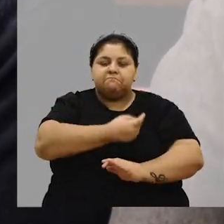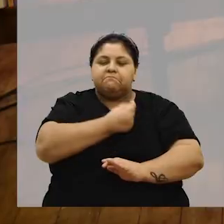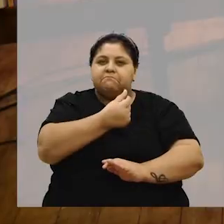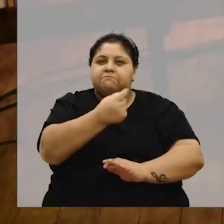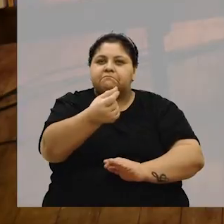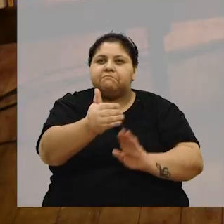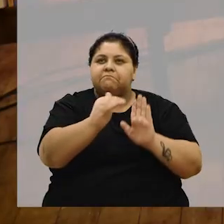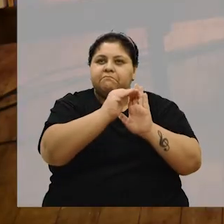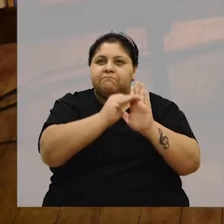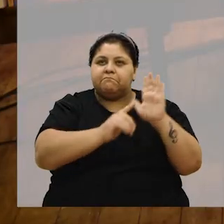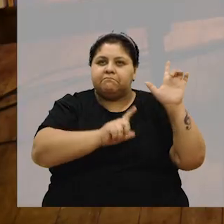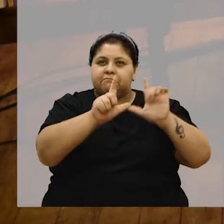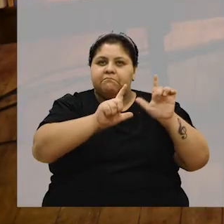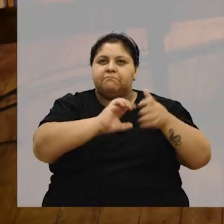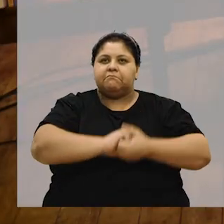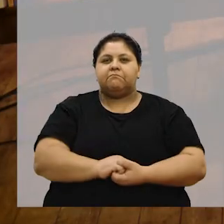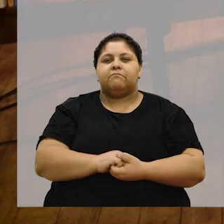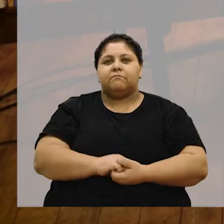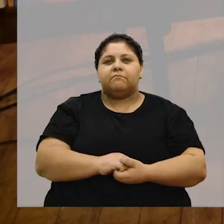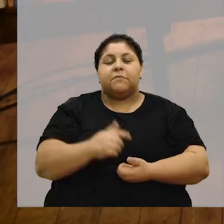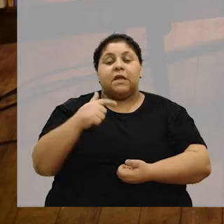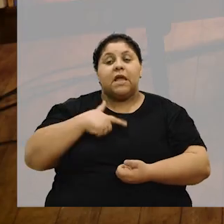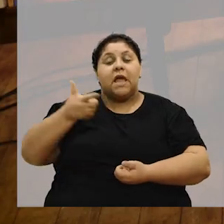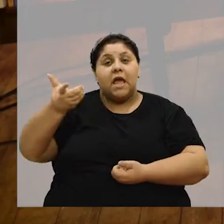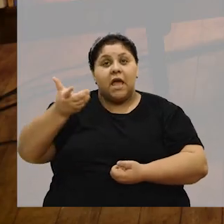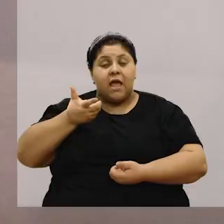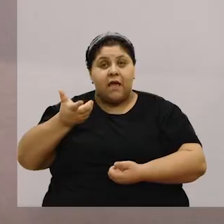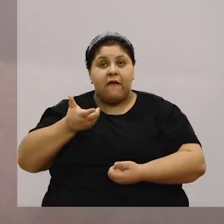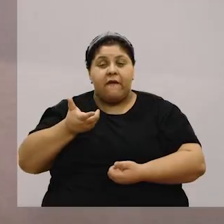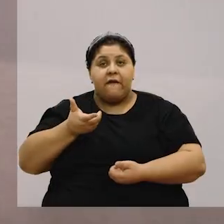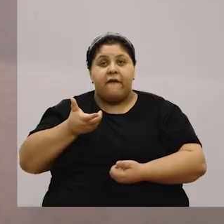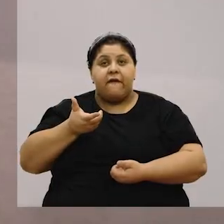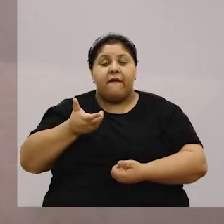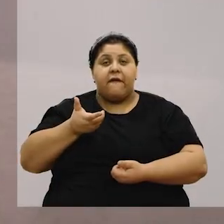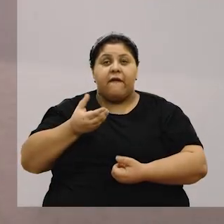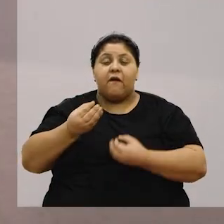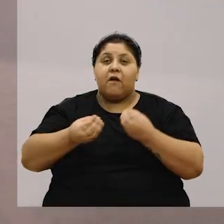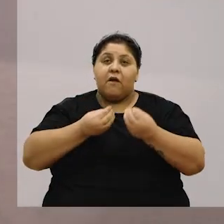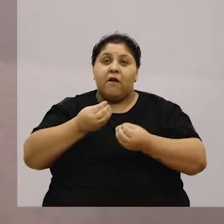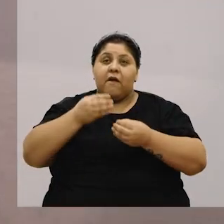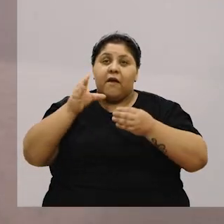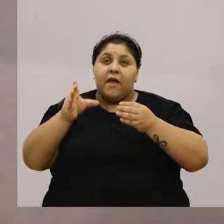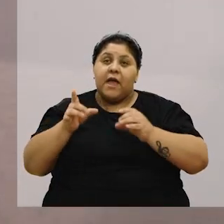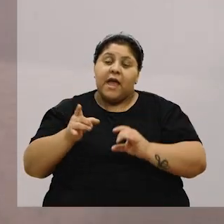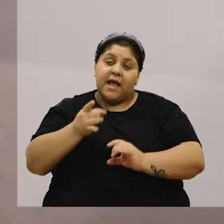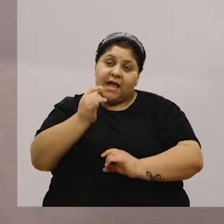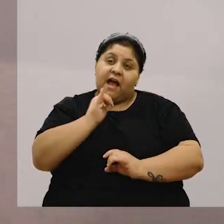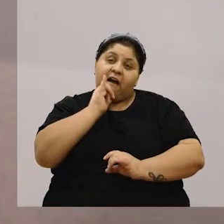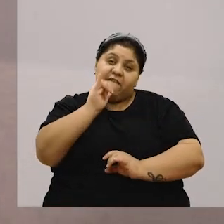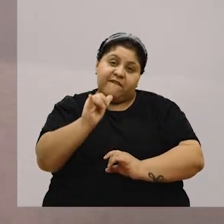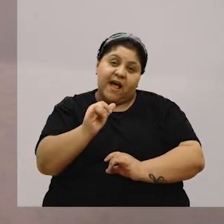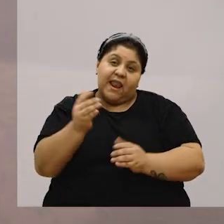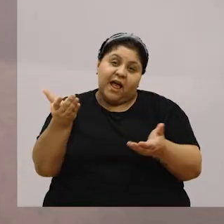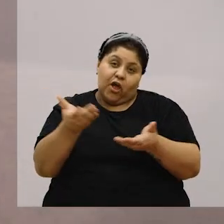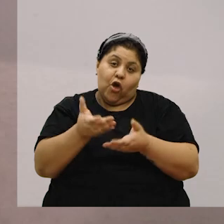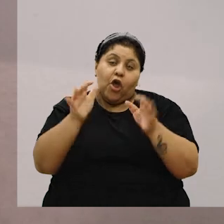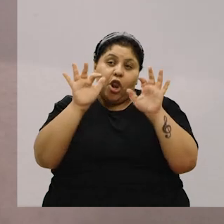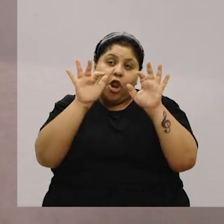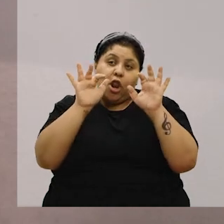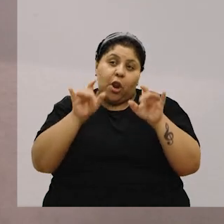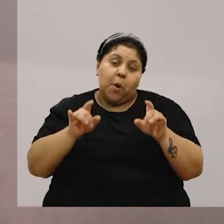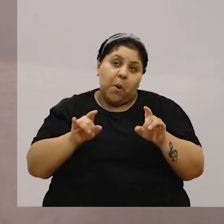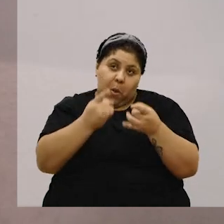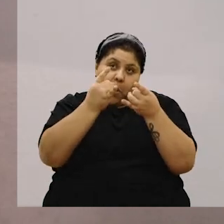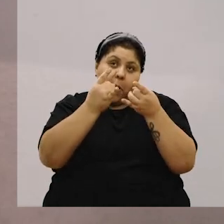Então, vida longa ao programa. Eu queria tomar, então, as considerações de vocês como sendo as últimas,